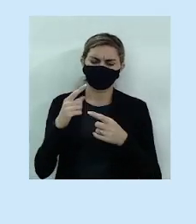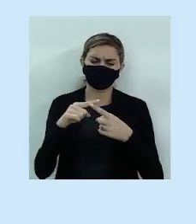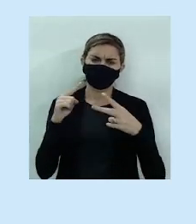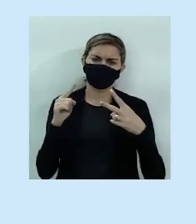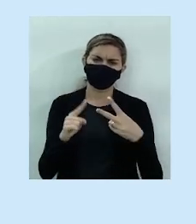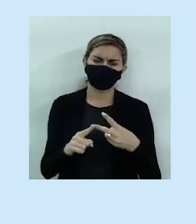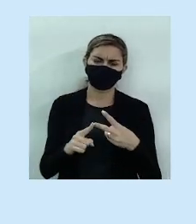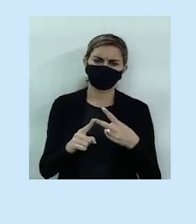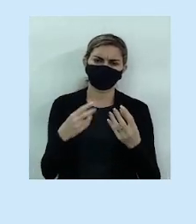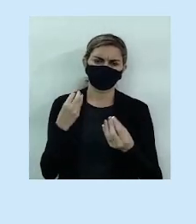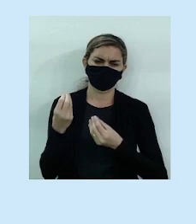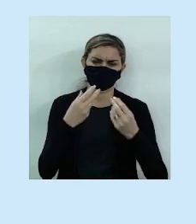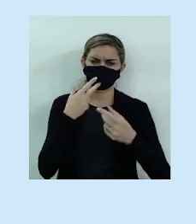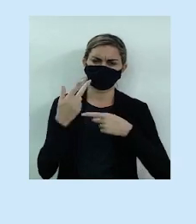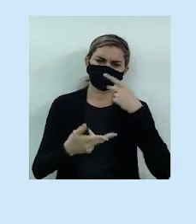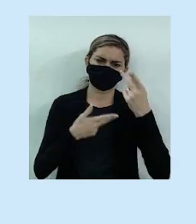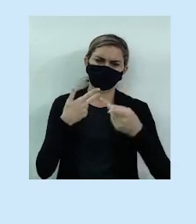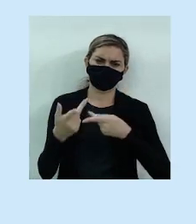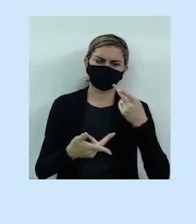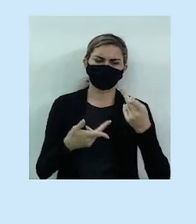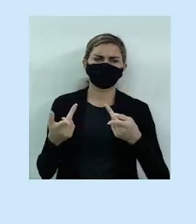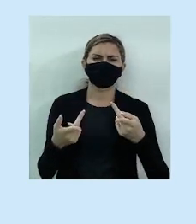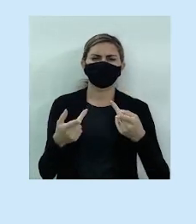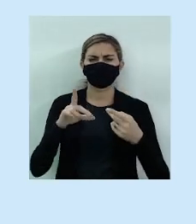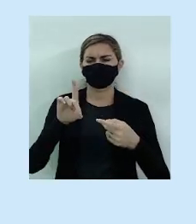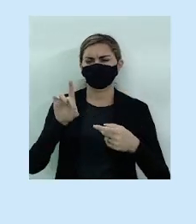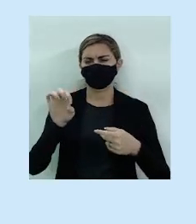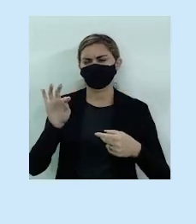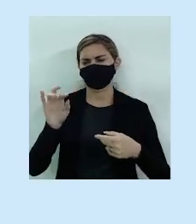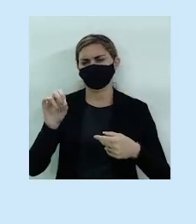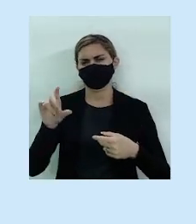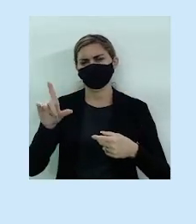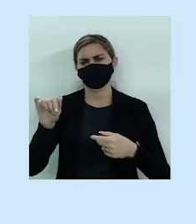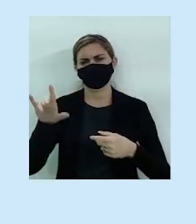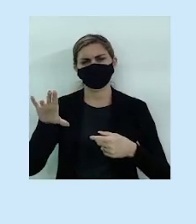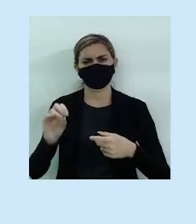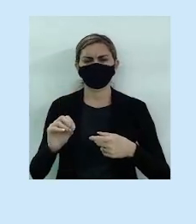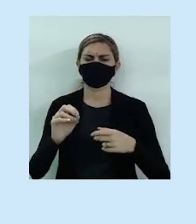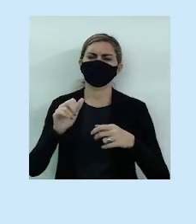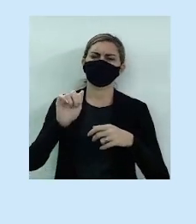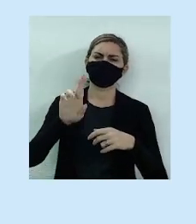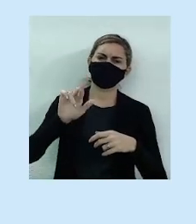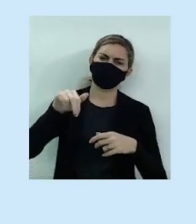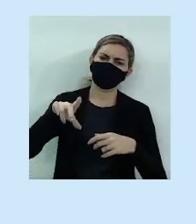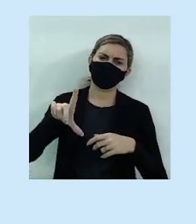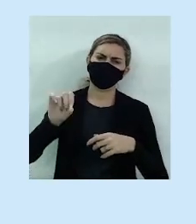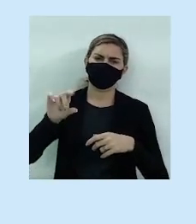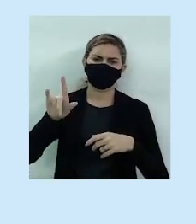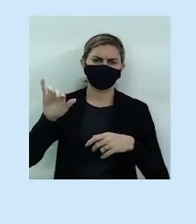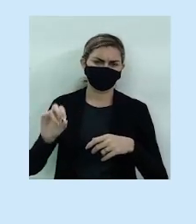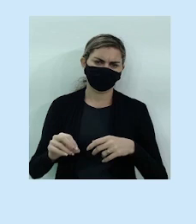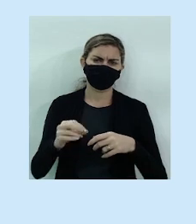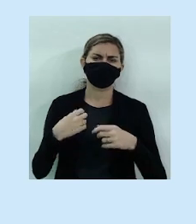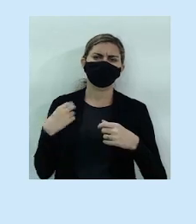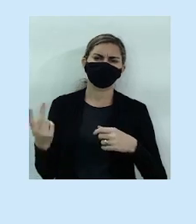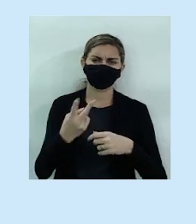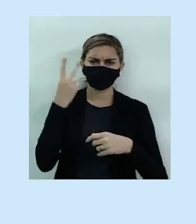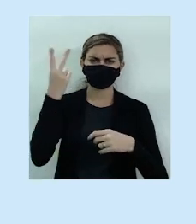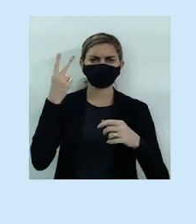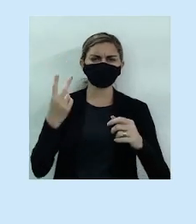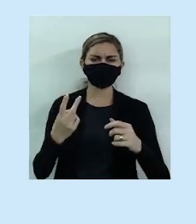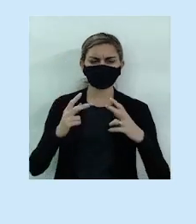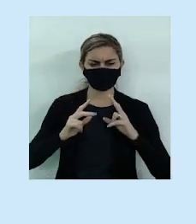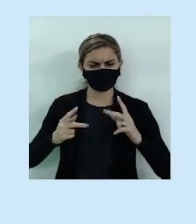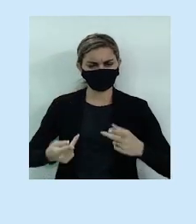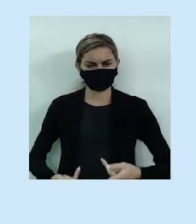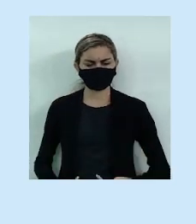aspectos. Como eu falei, o axiológico e o deontológico. Esse axiológico ele se dedica mais aos valores que movem o ser humano,